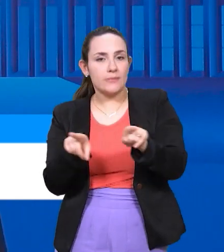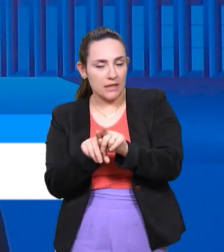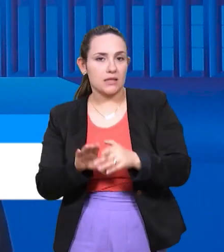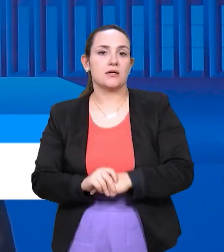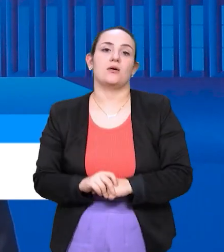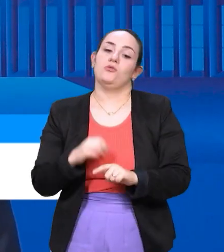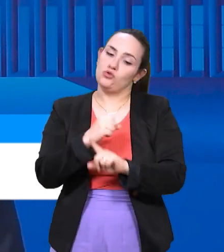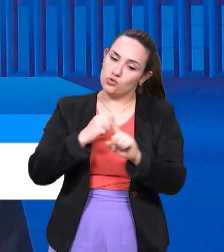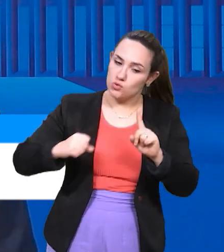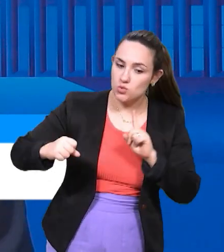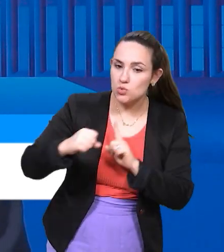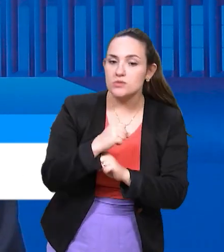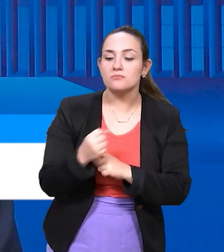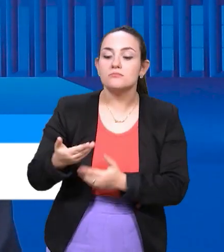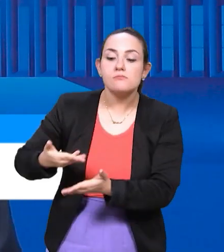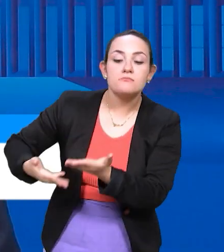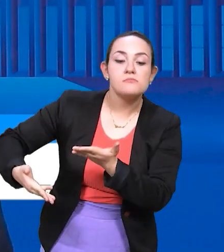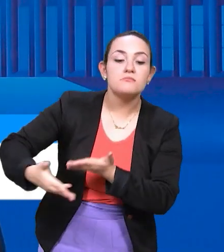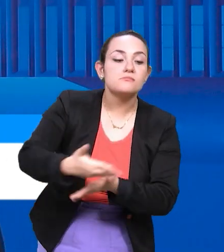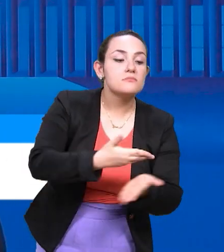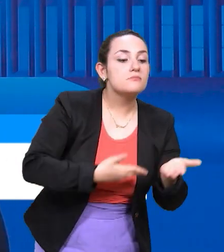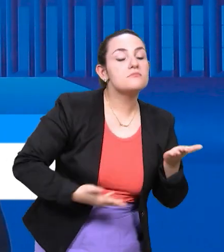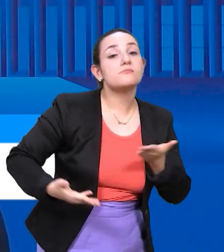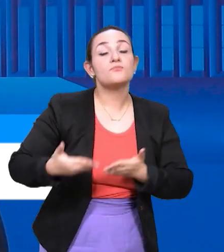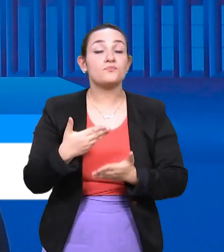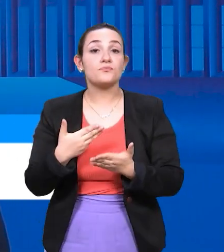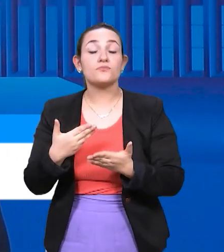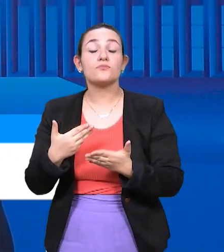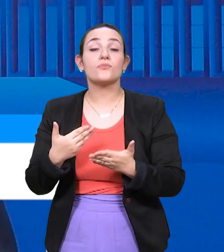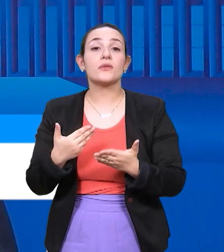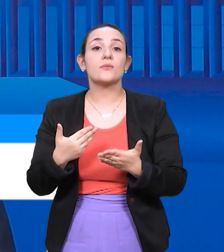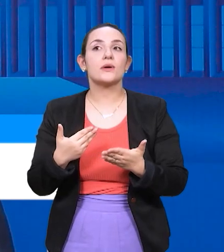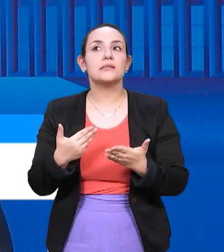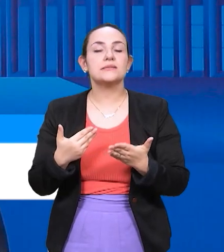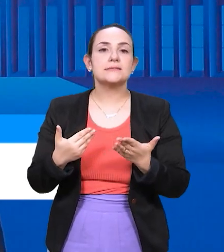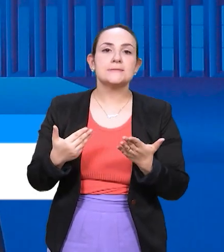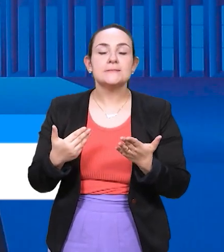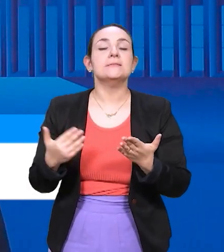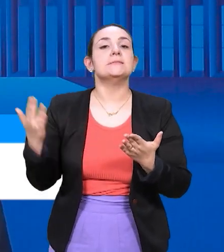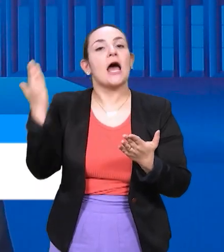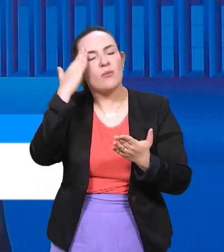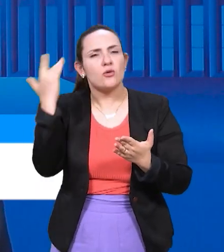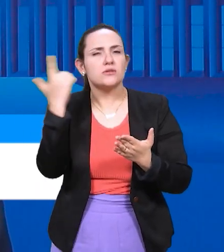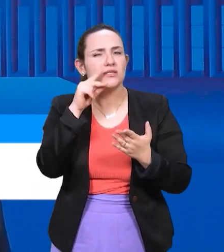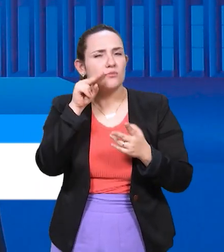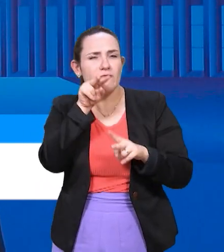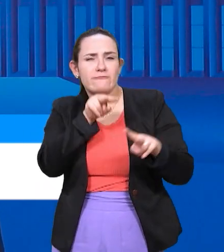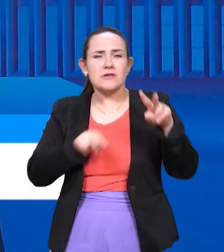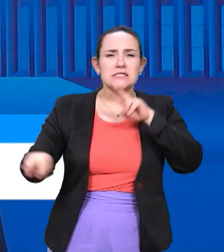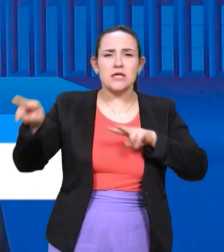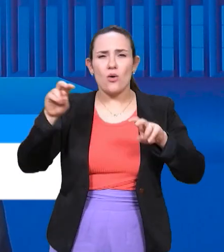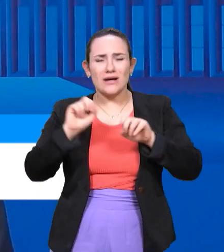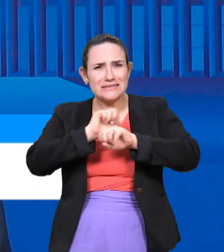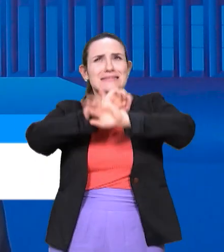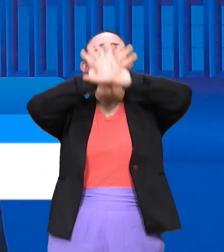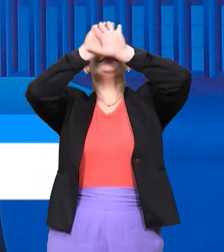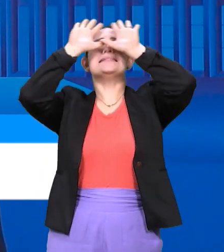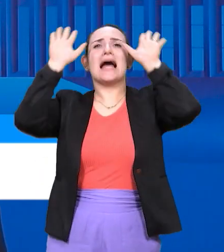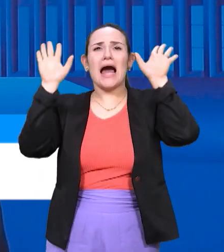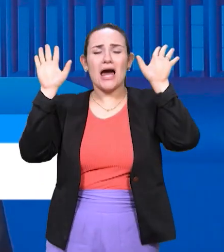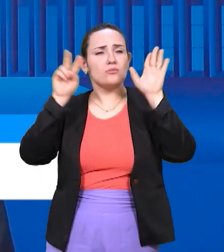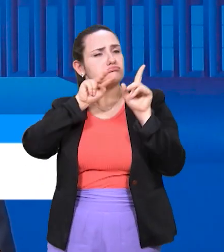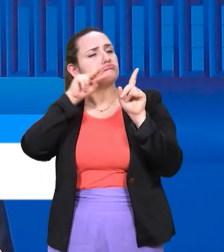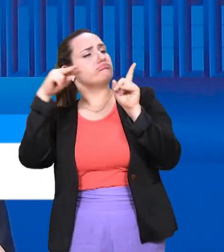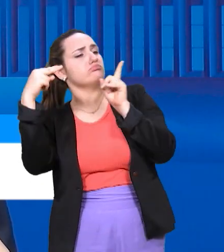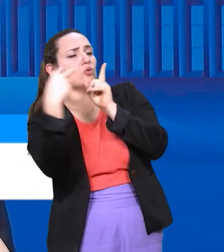e dialogar também com a sociedade para que se possa ter uma visão